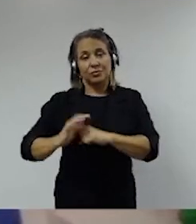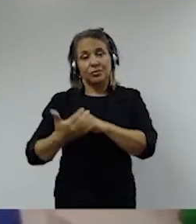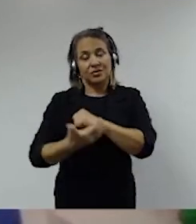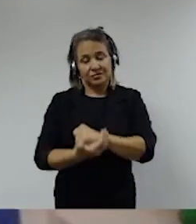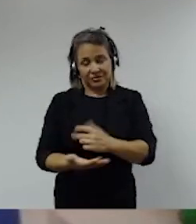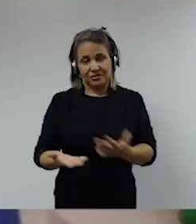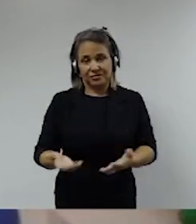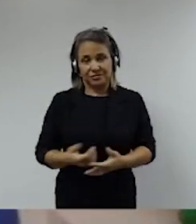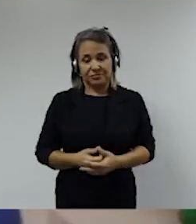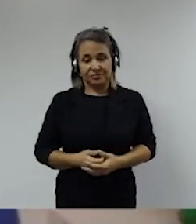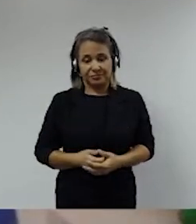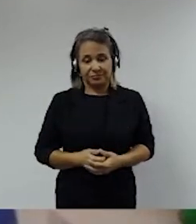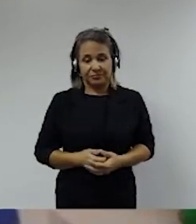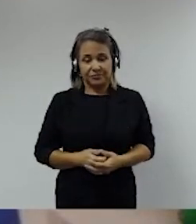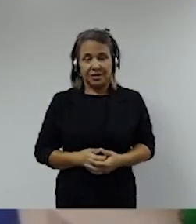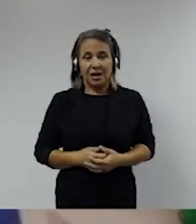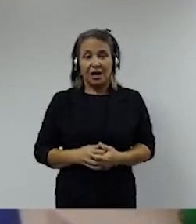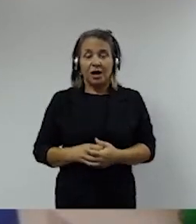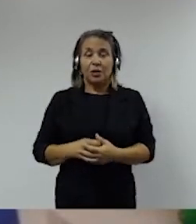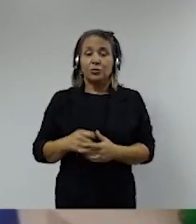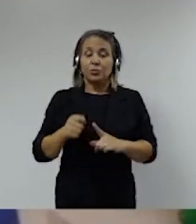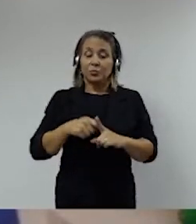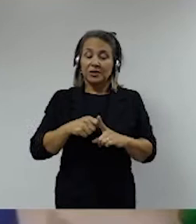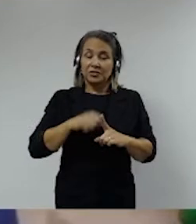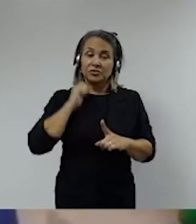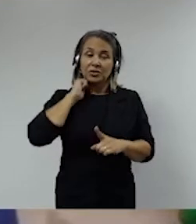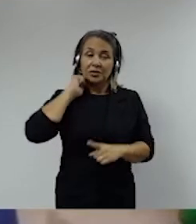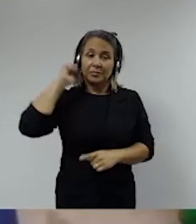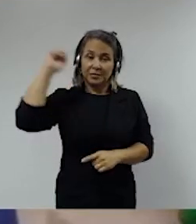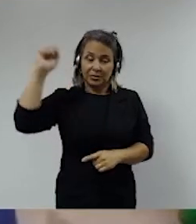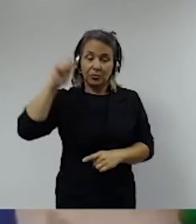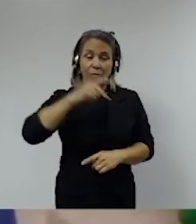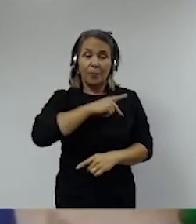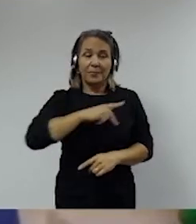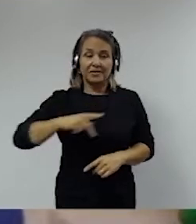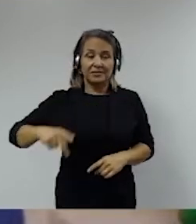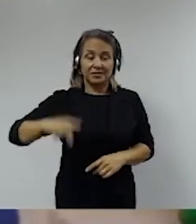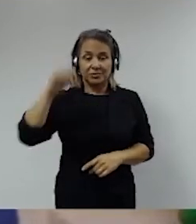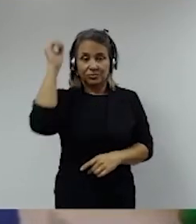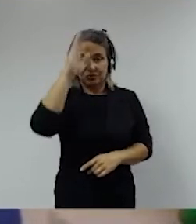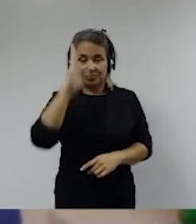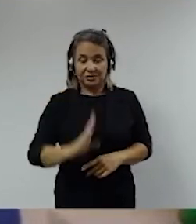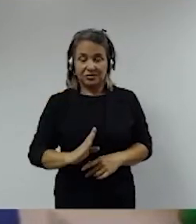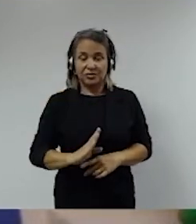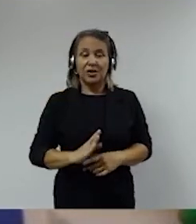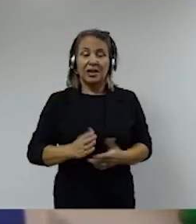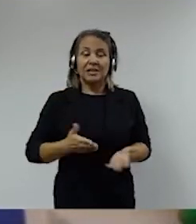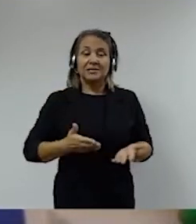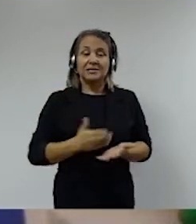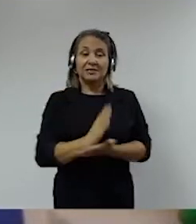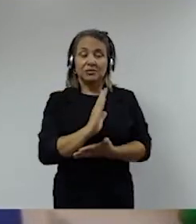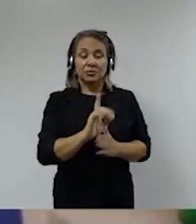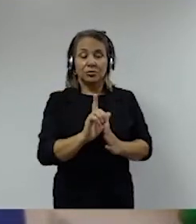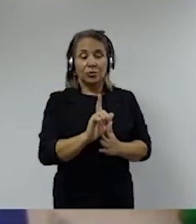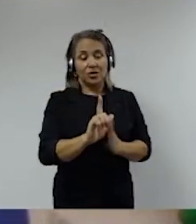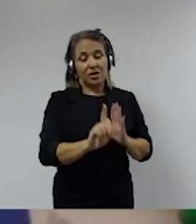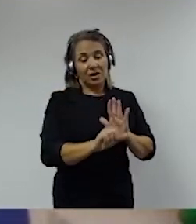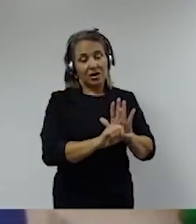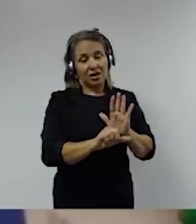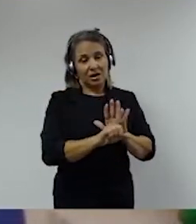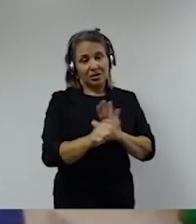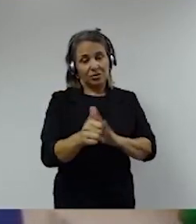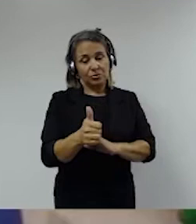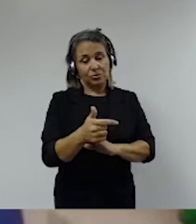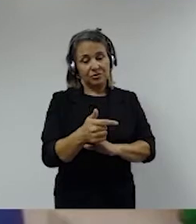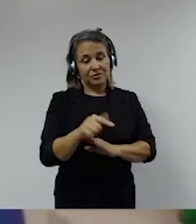Então, em abril de 2020, a Presidência da República sancionou a Lei 13.989, que